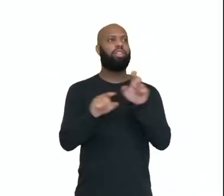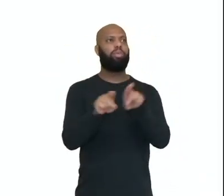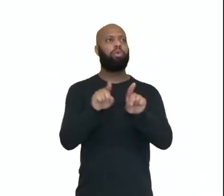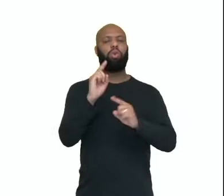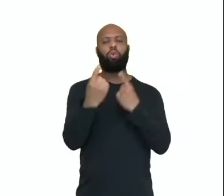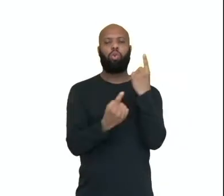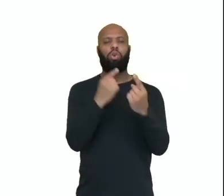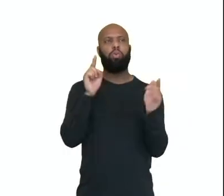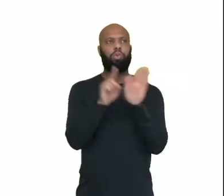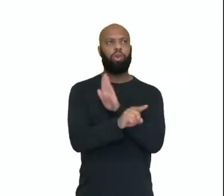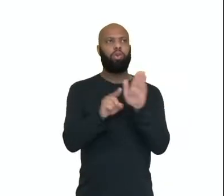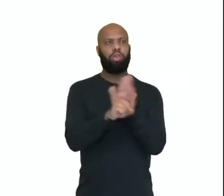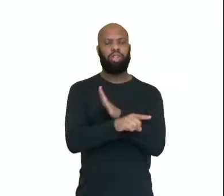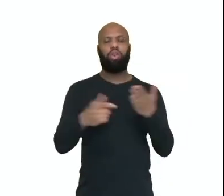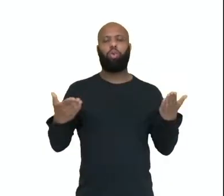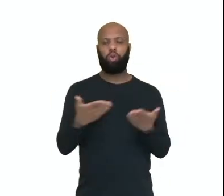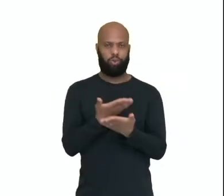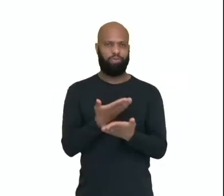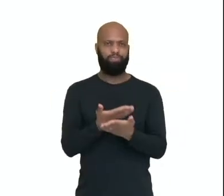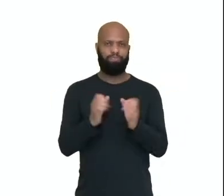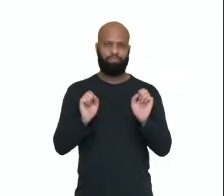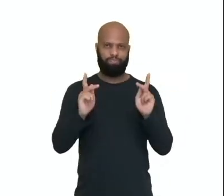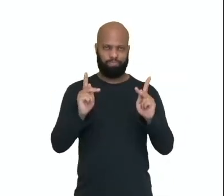dessas perguntas aí da aula de hoje.